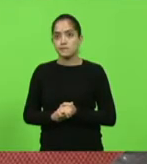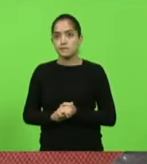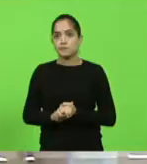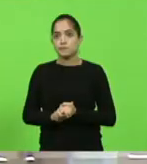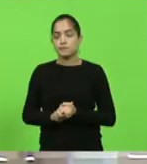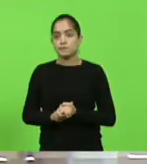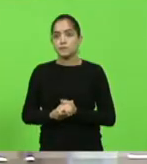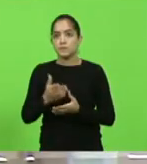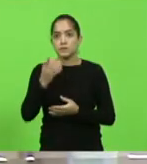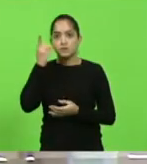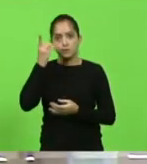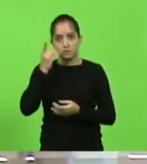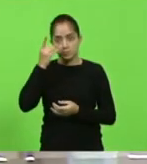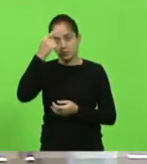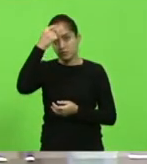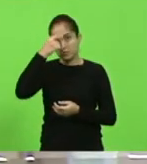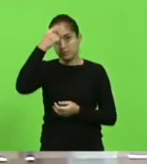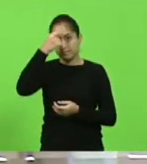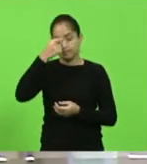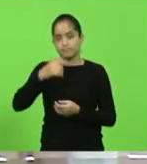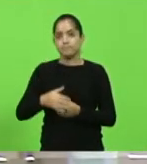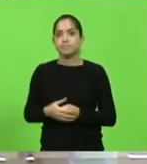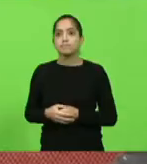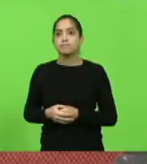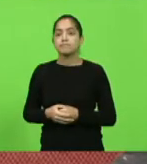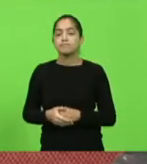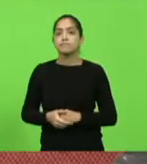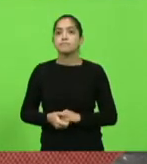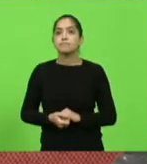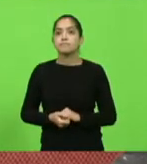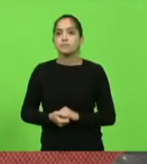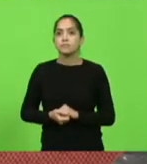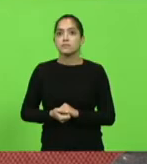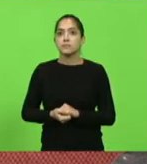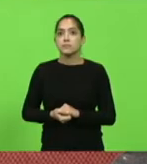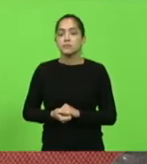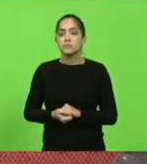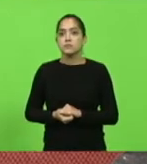o então Deputado Mauricio eskudlark na sequência é